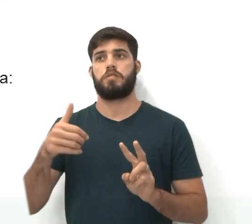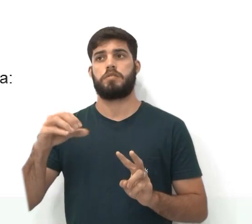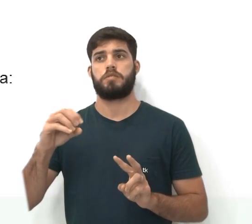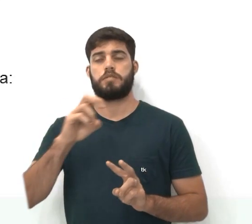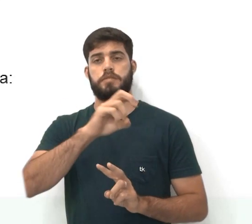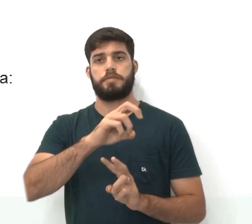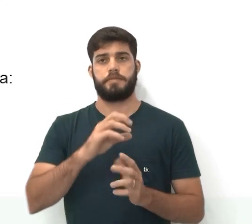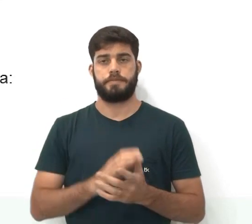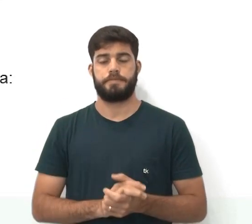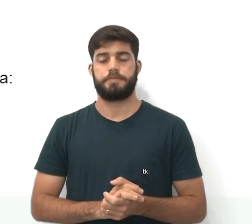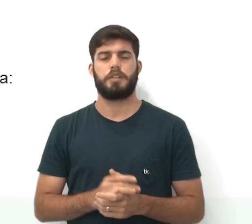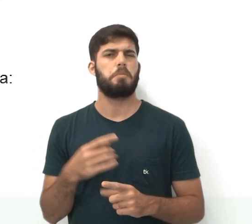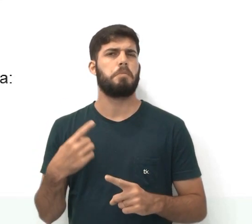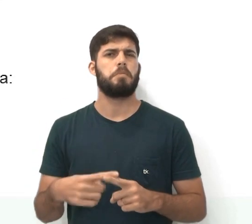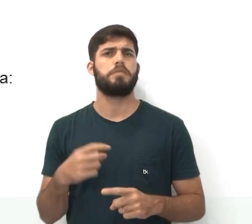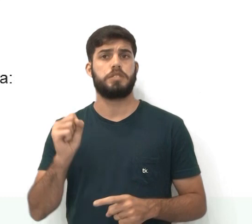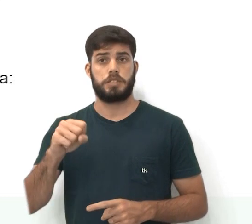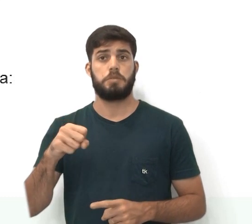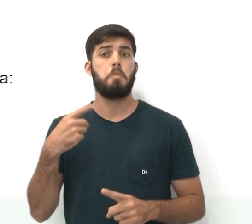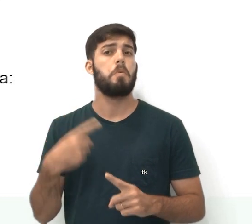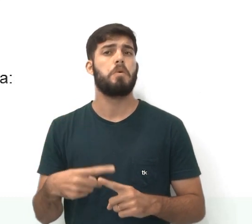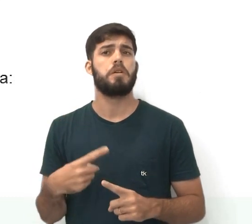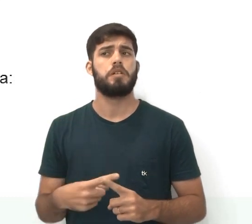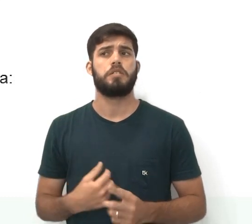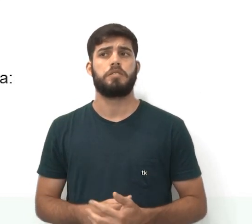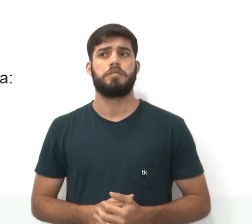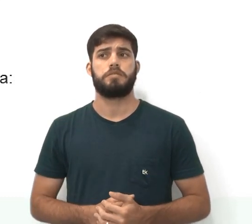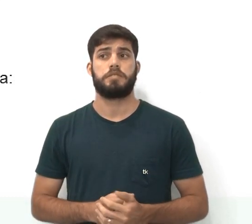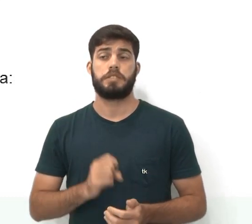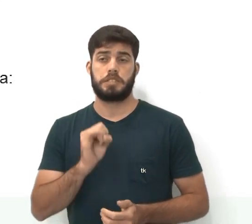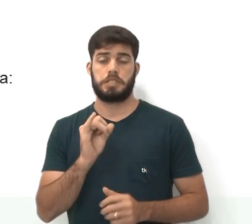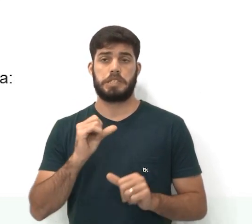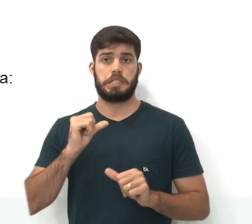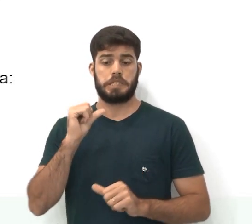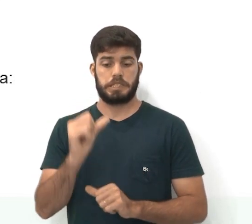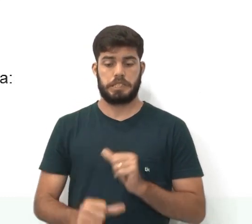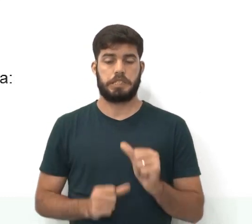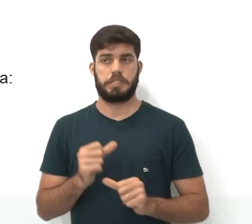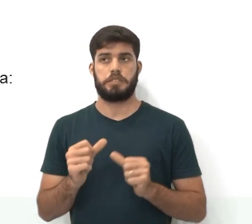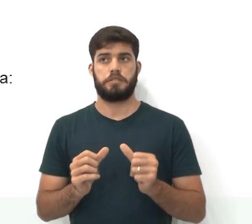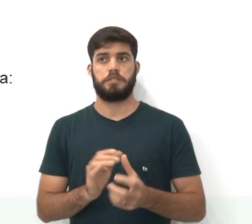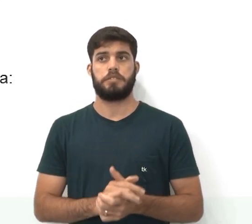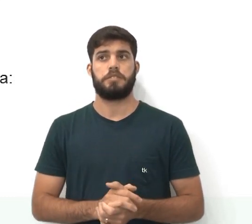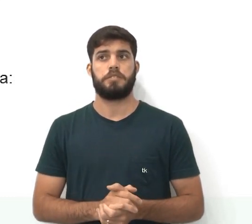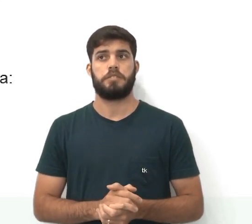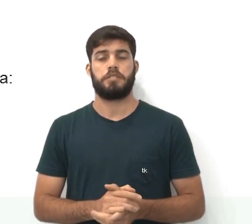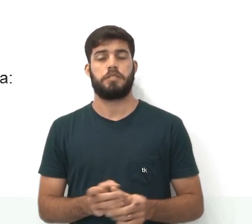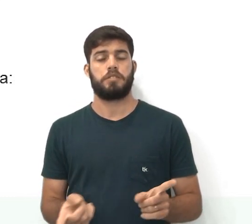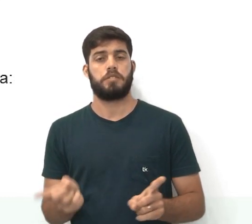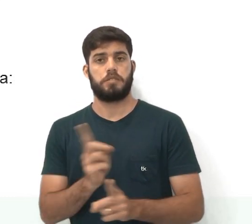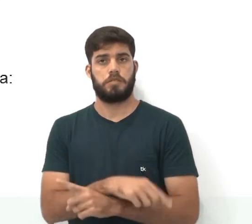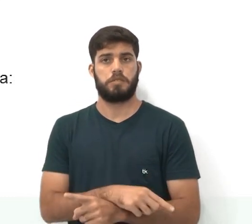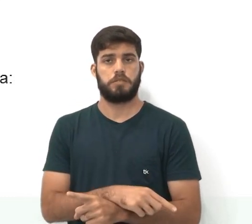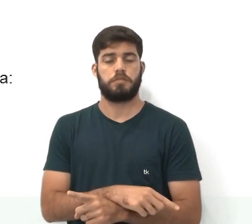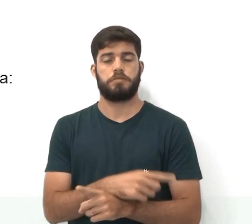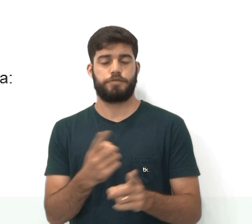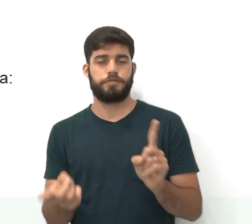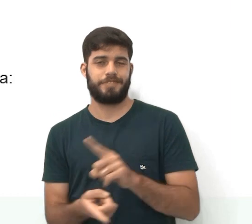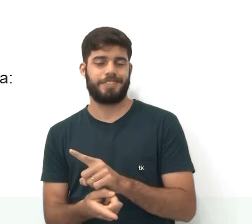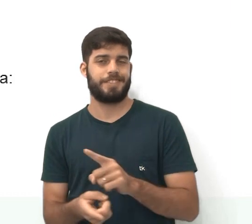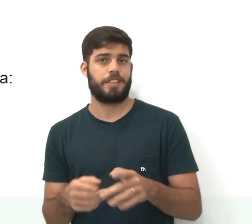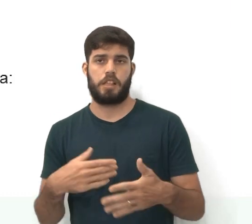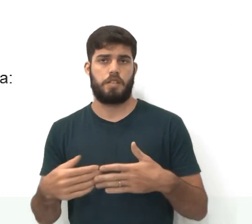resposta é sim. Por quê? Se você transformar a potência numa expressão de radicais ou a expressão de radicais